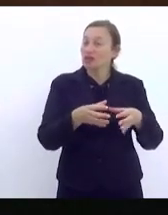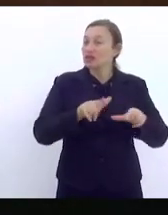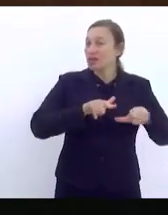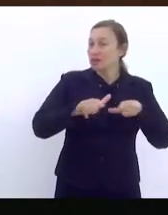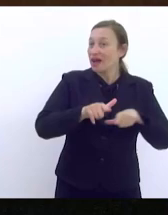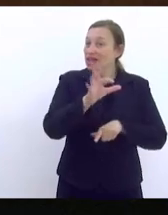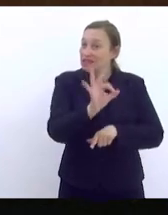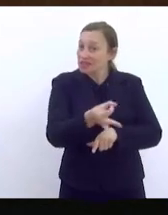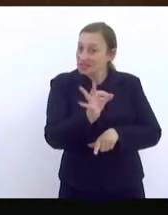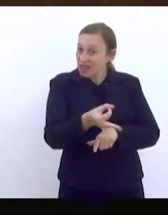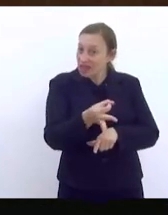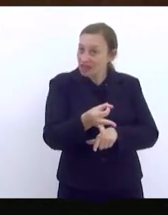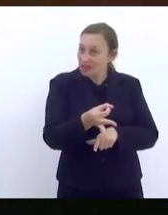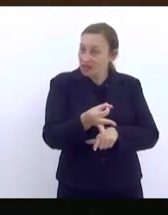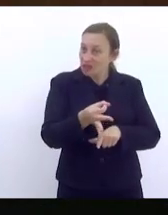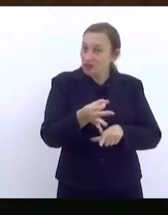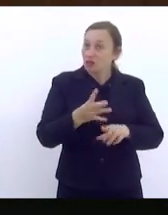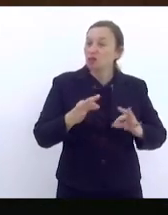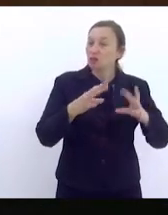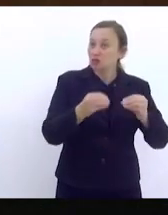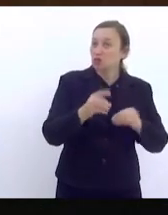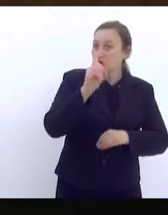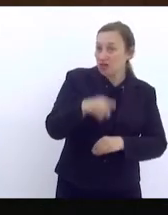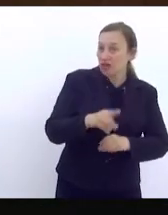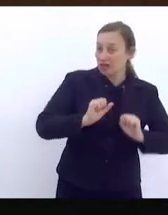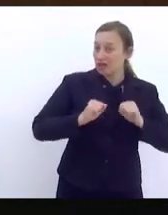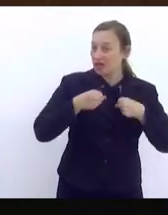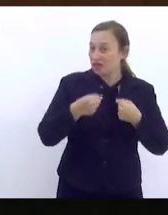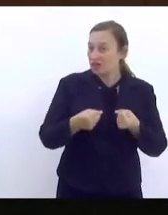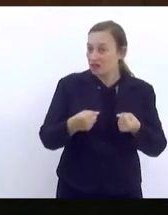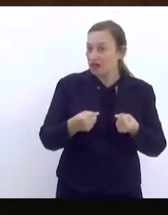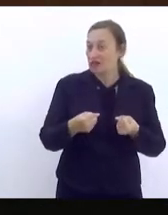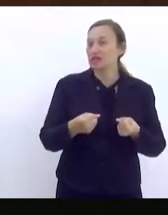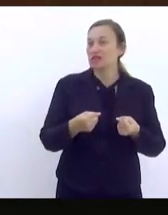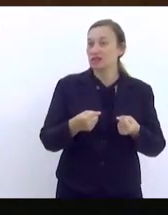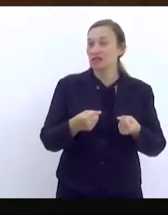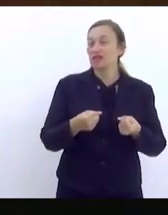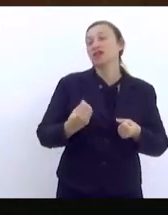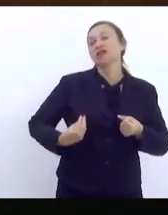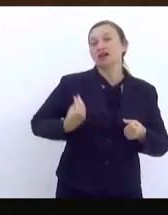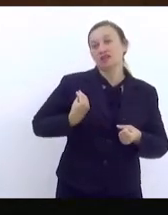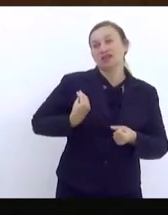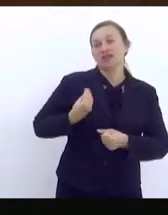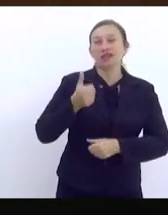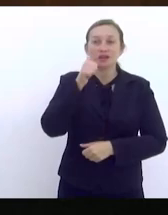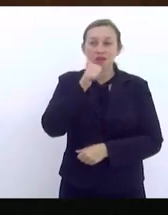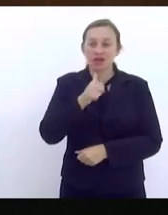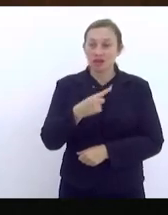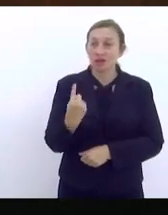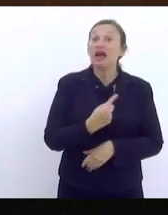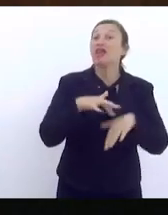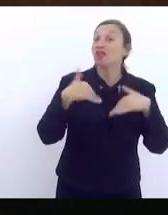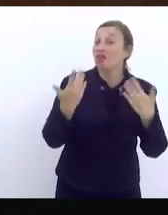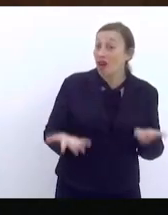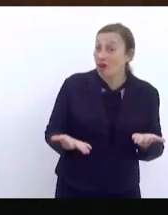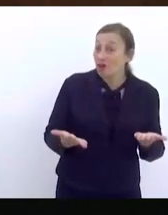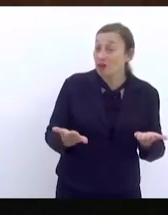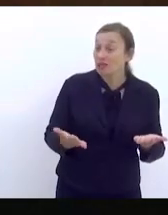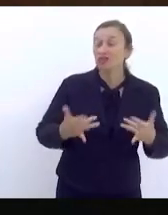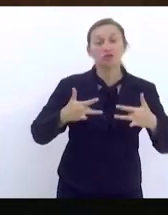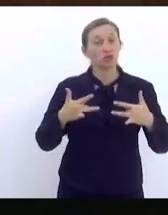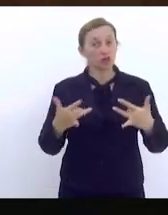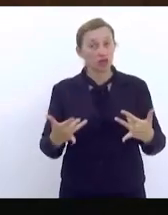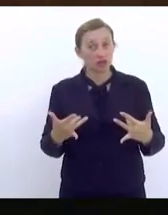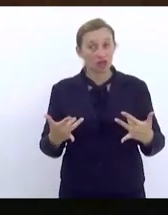e coerente com aquilo que é defesa intransigente da vida das nossas mulheres Então a nossa